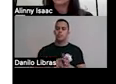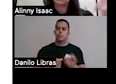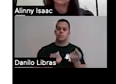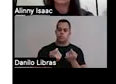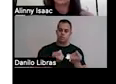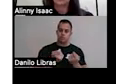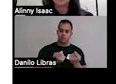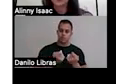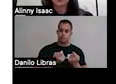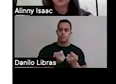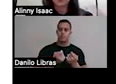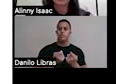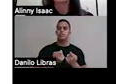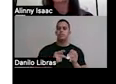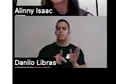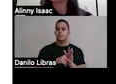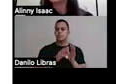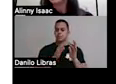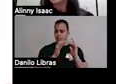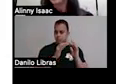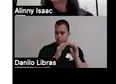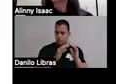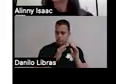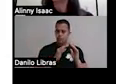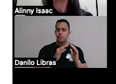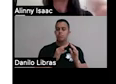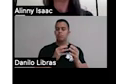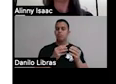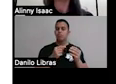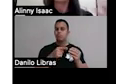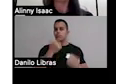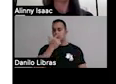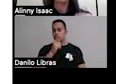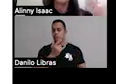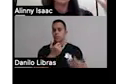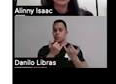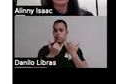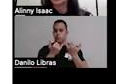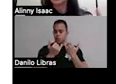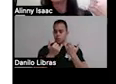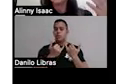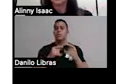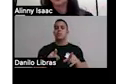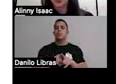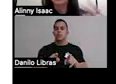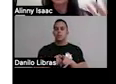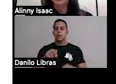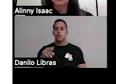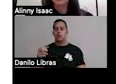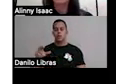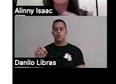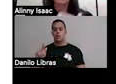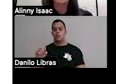essa sinalização sináptica, essa plasticidade, como também para induzir processos, né, de gliogênese e